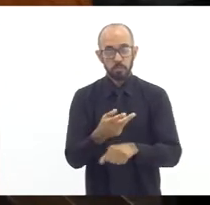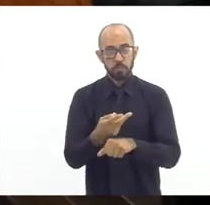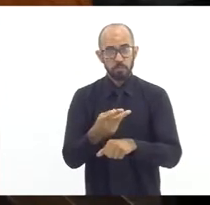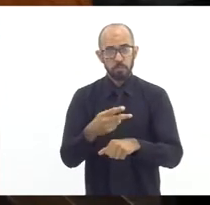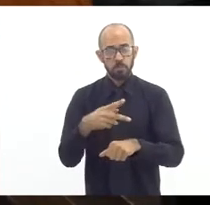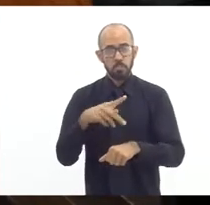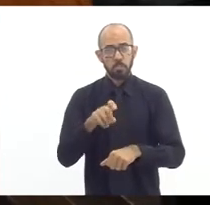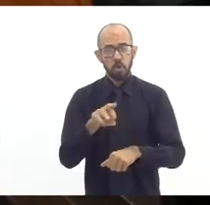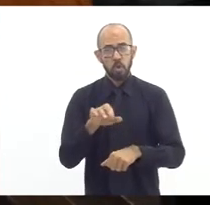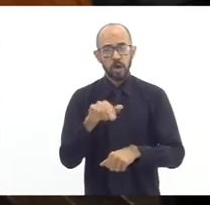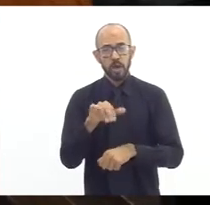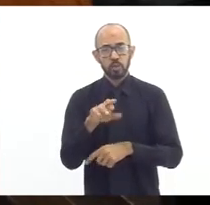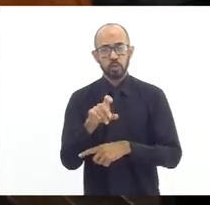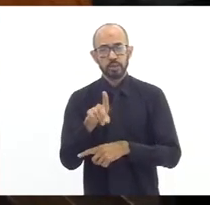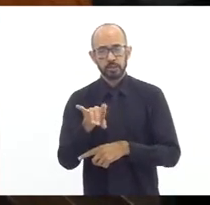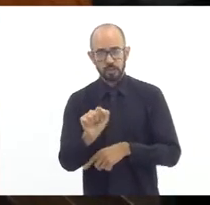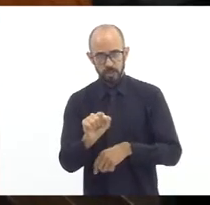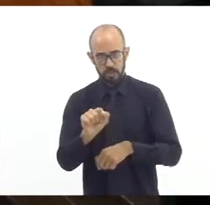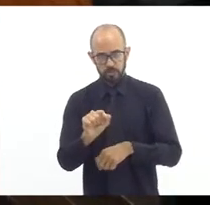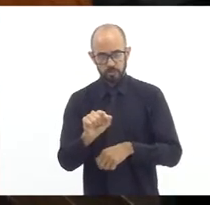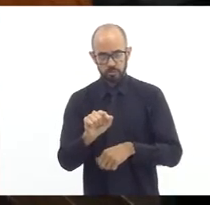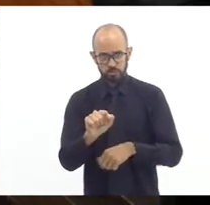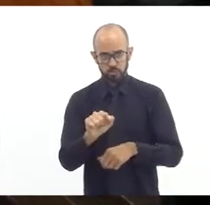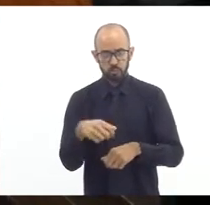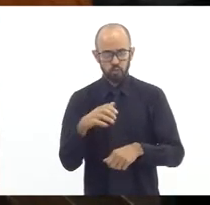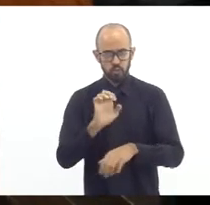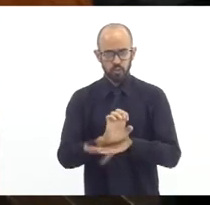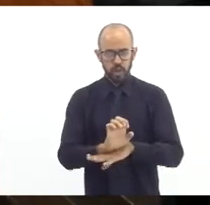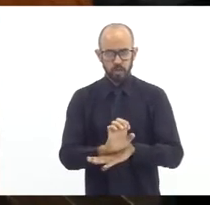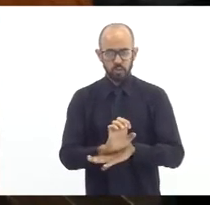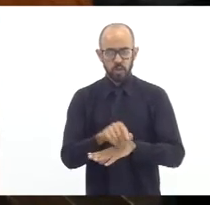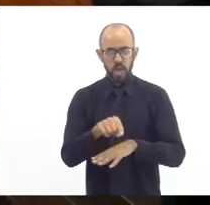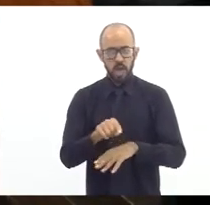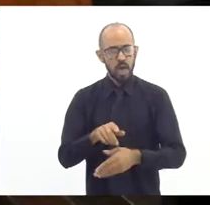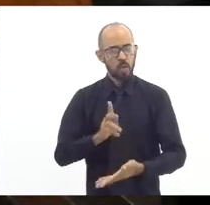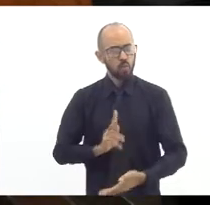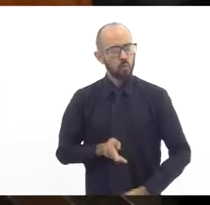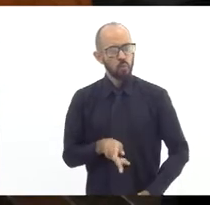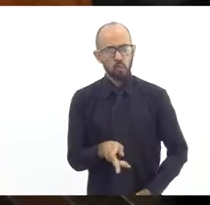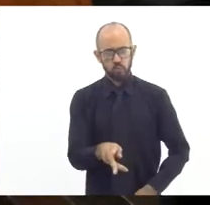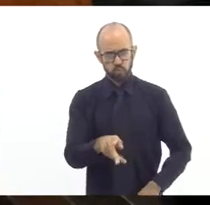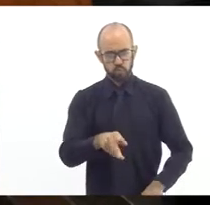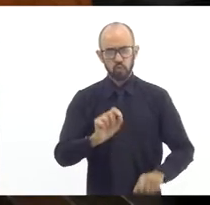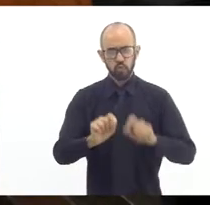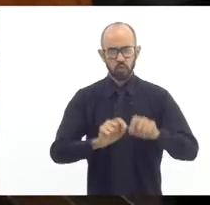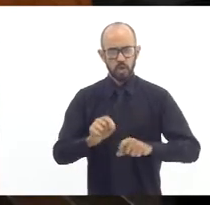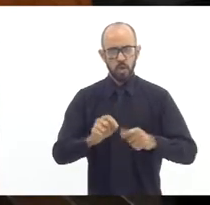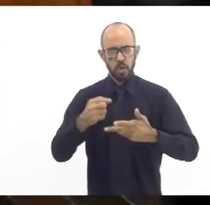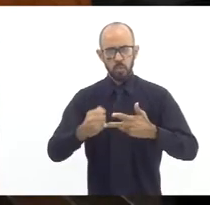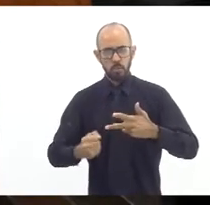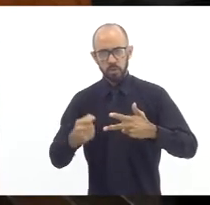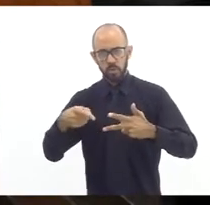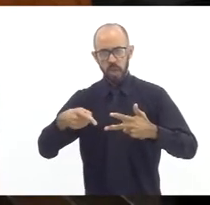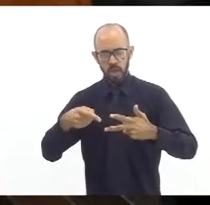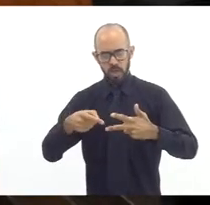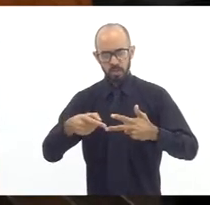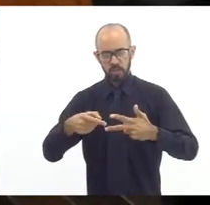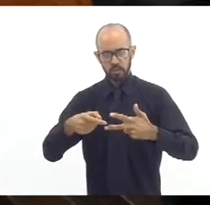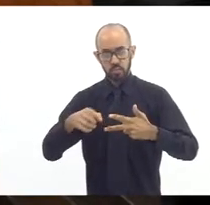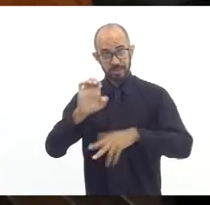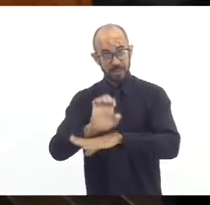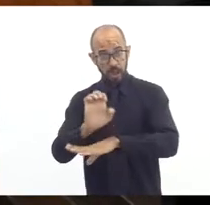Estado. E, ato contínuo, o Poder Concedente, o Estado, nos oficiou